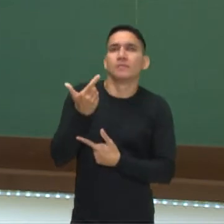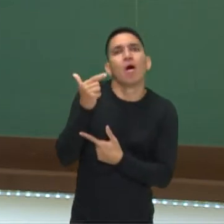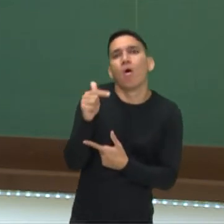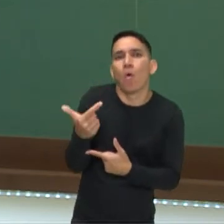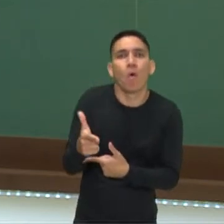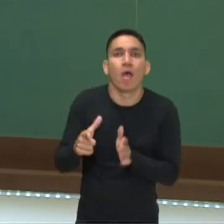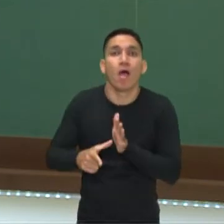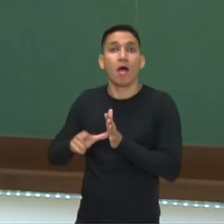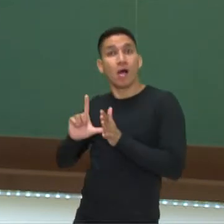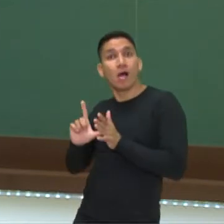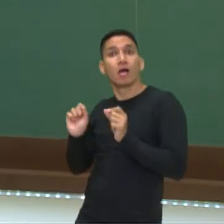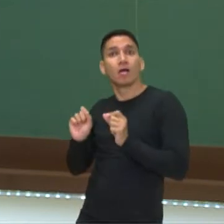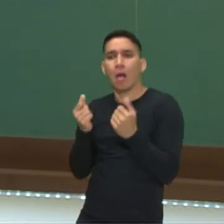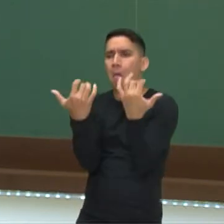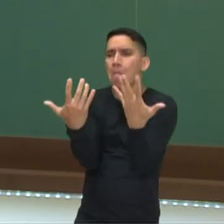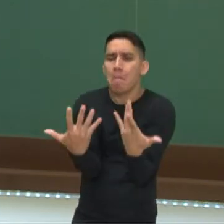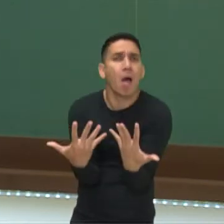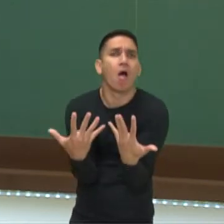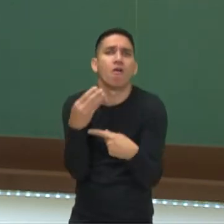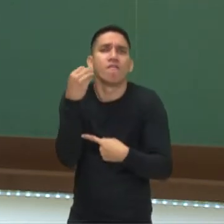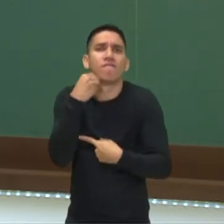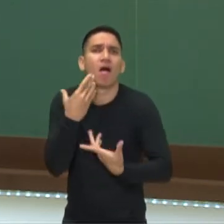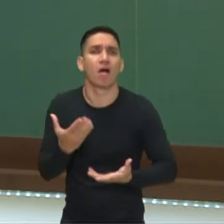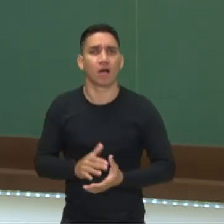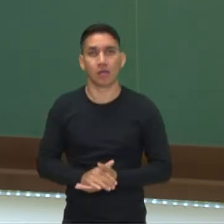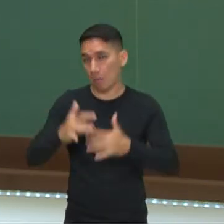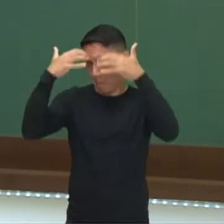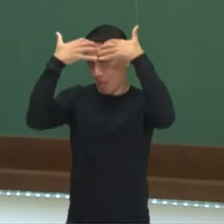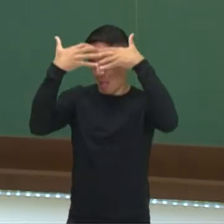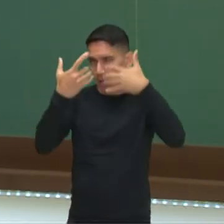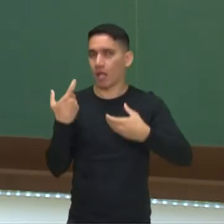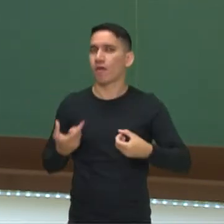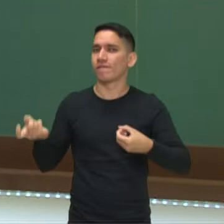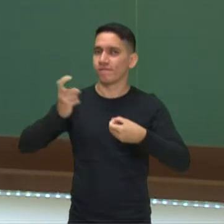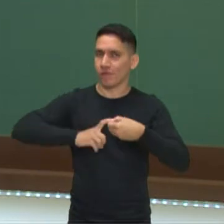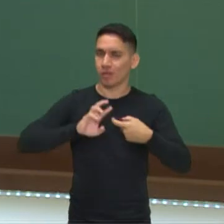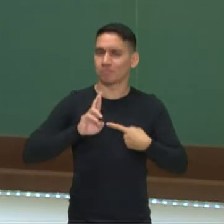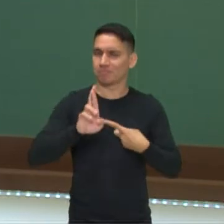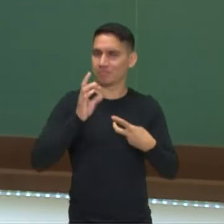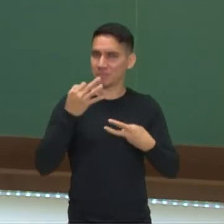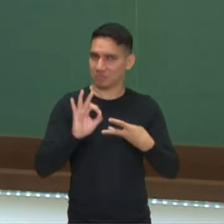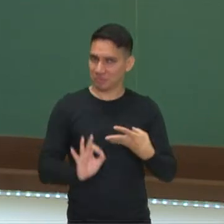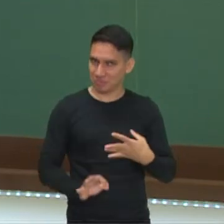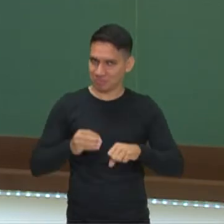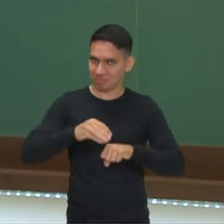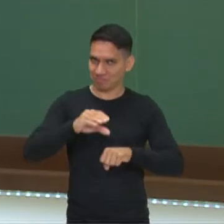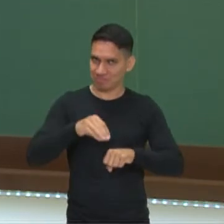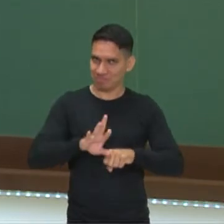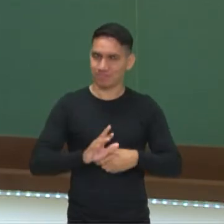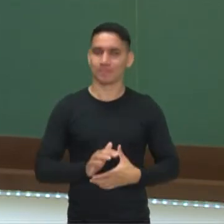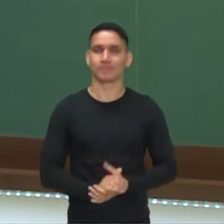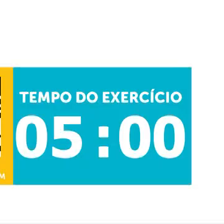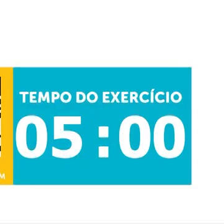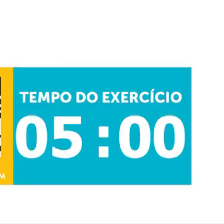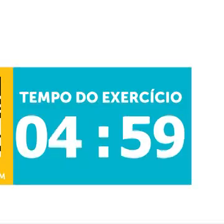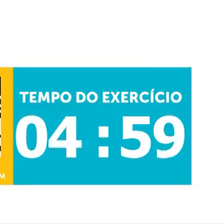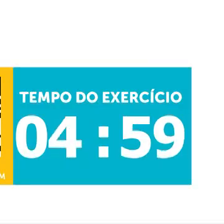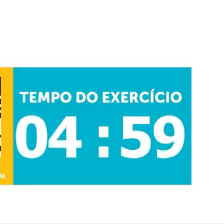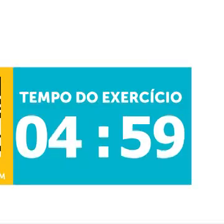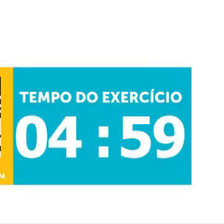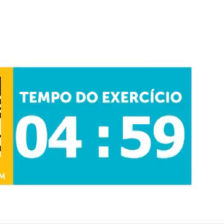tinha antes essas mãos sem forças? Pensa um pouquinho que eu volto já já comentando com vocês essa questão.